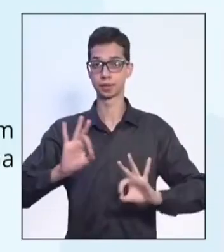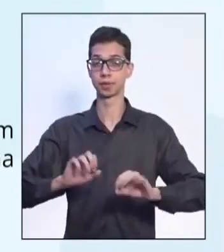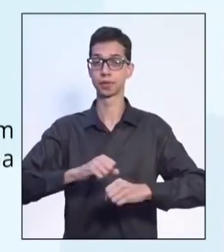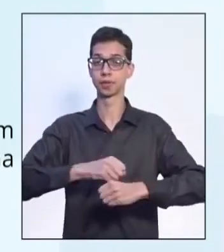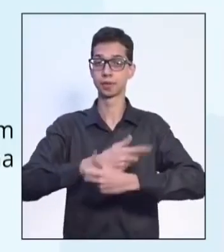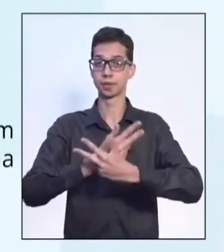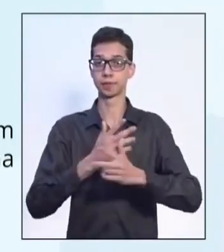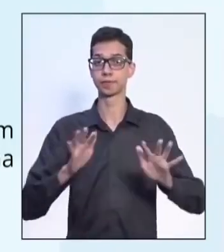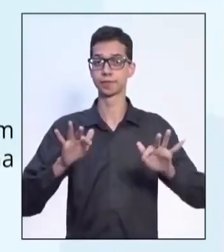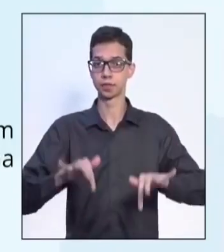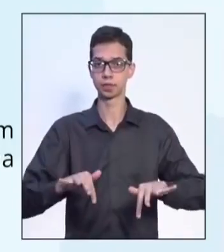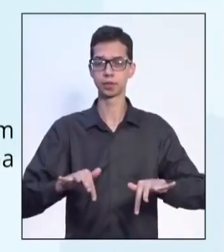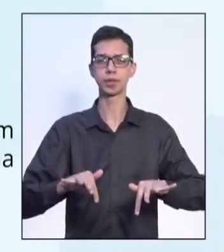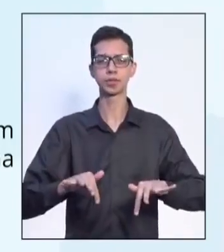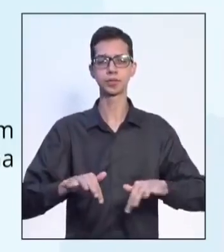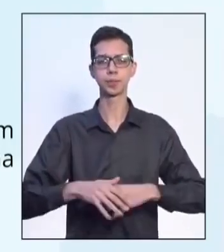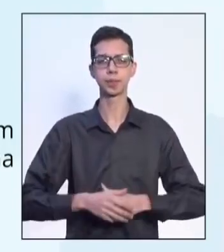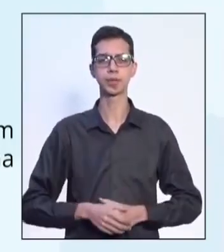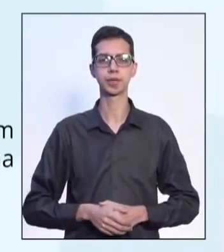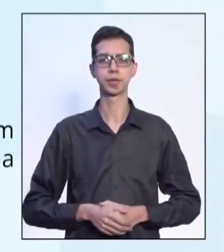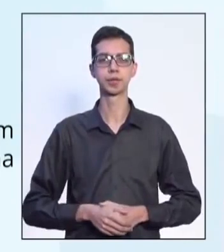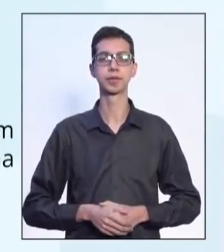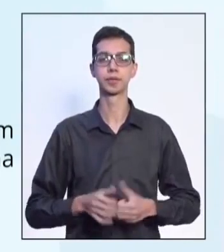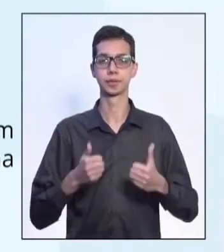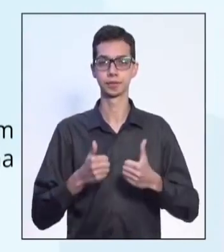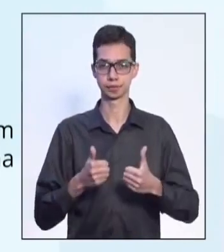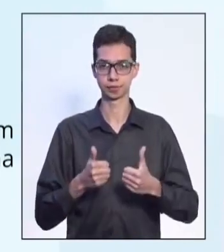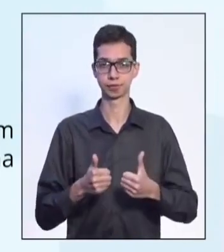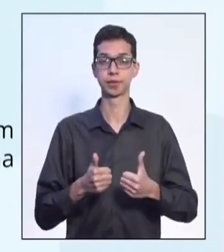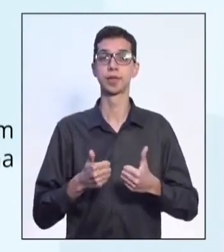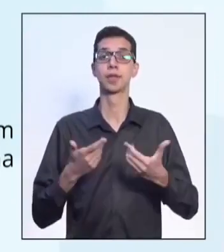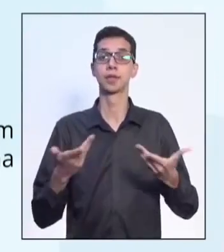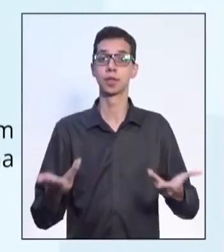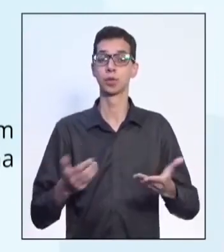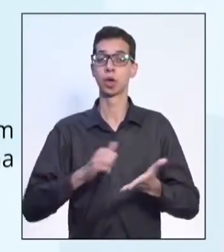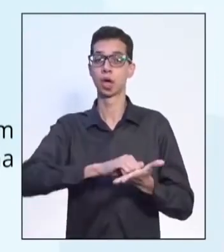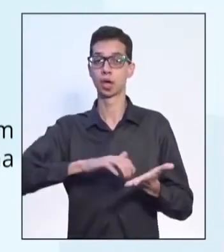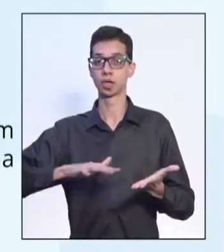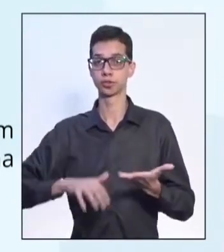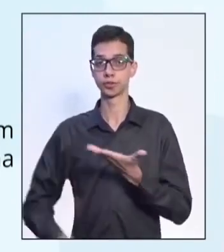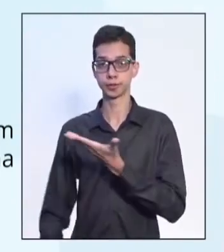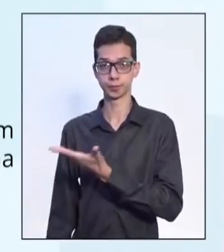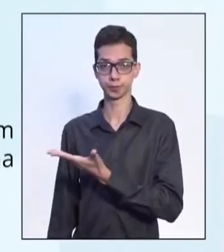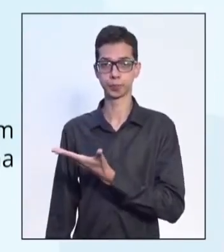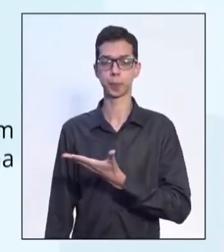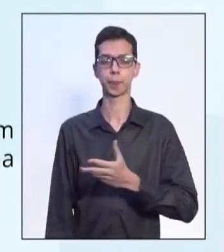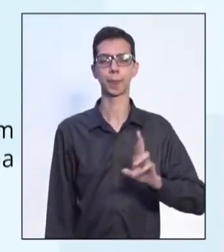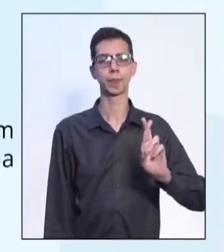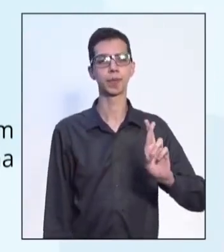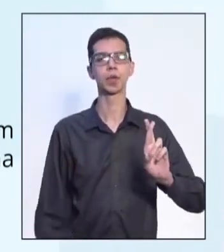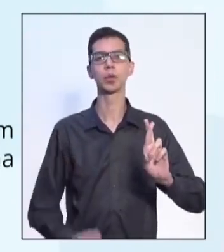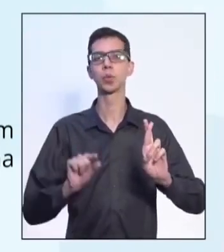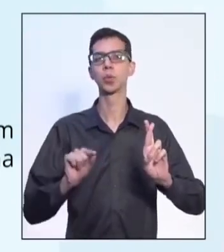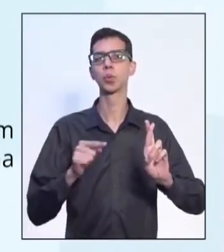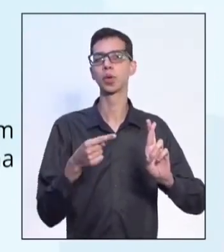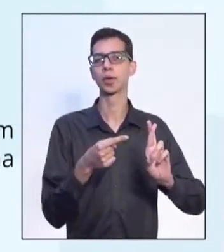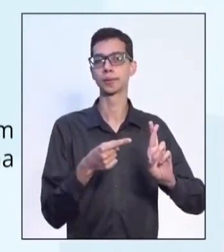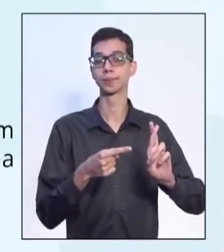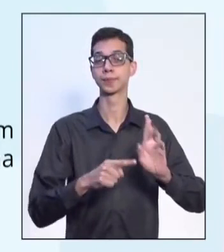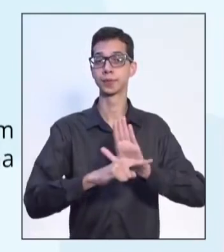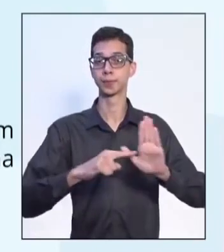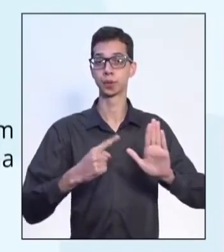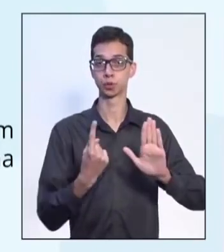equação final, ok? Muito bem. Nesta atividade, as raízes são menos